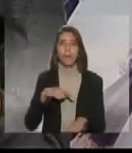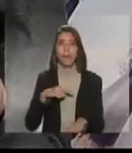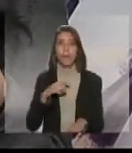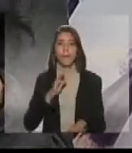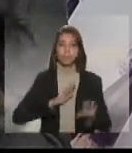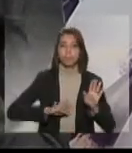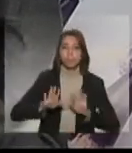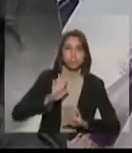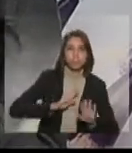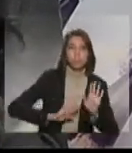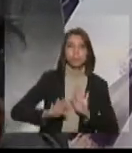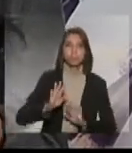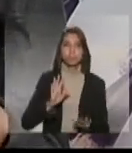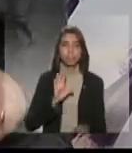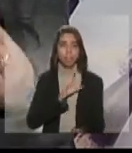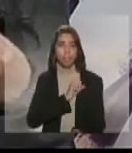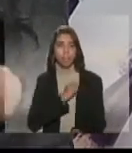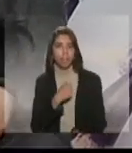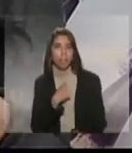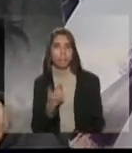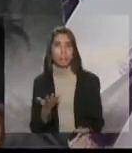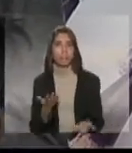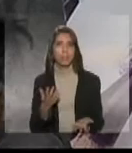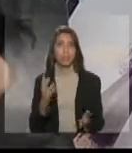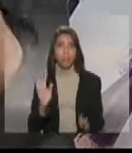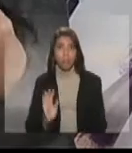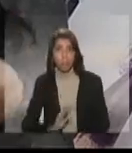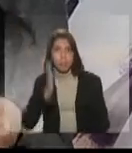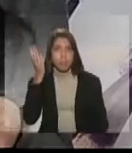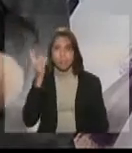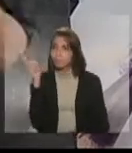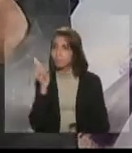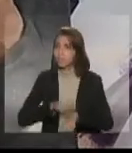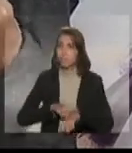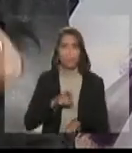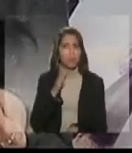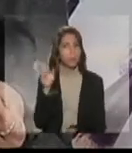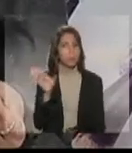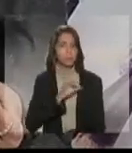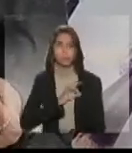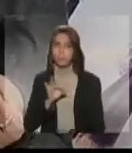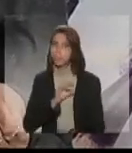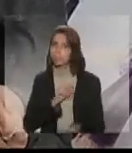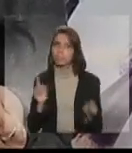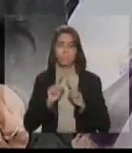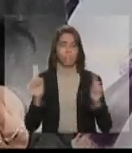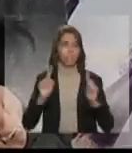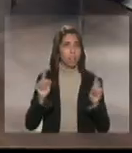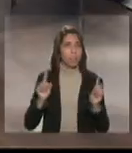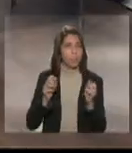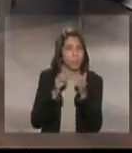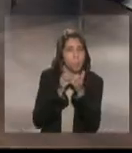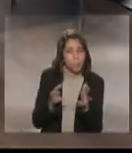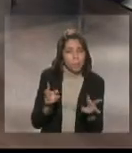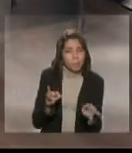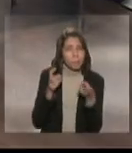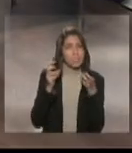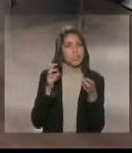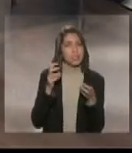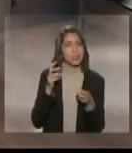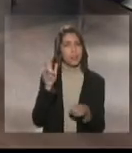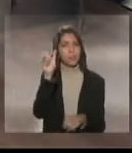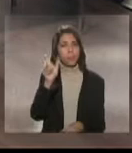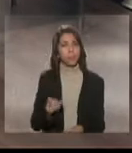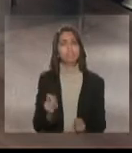do preserve-se néné e ame se aconteceu vai na hora seriam meros sinais logo na